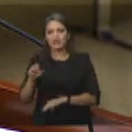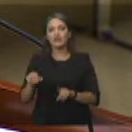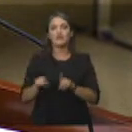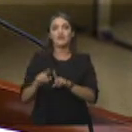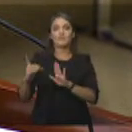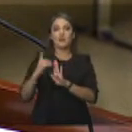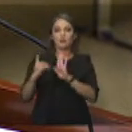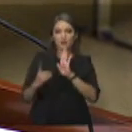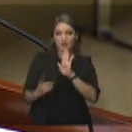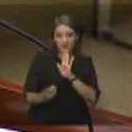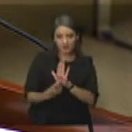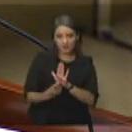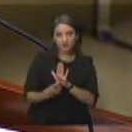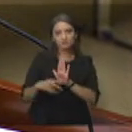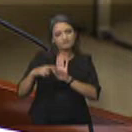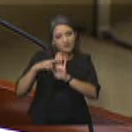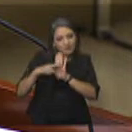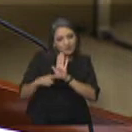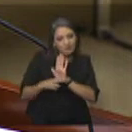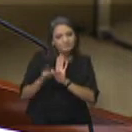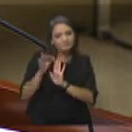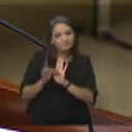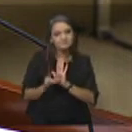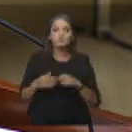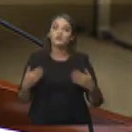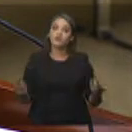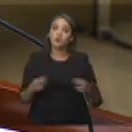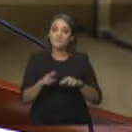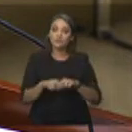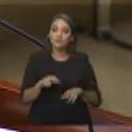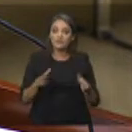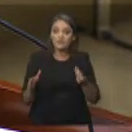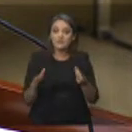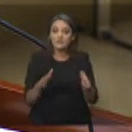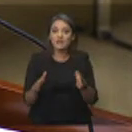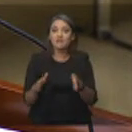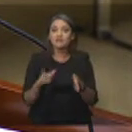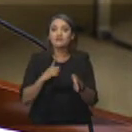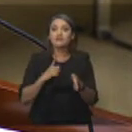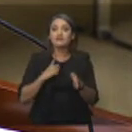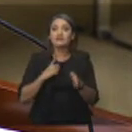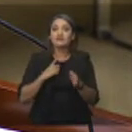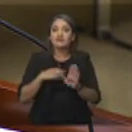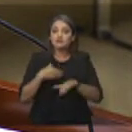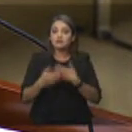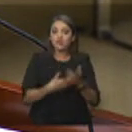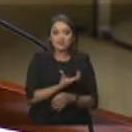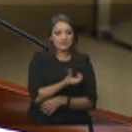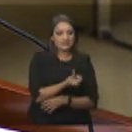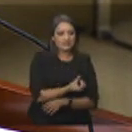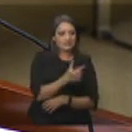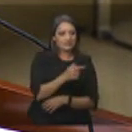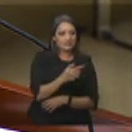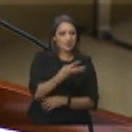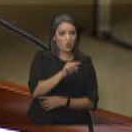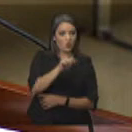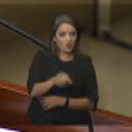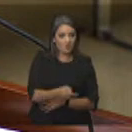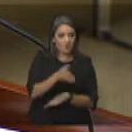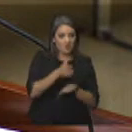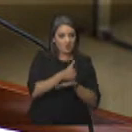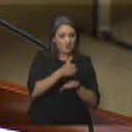decreto regulamentador. Portanto, no mesmo período, evoluímos de 674 mil